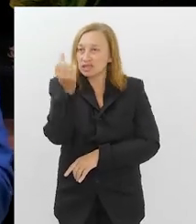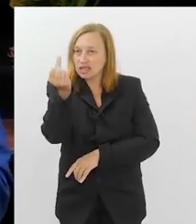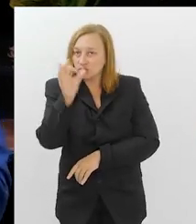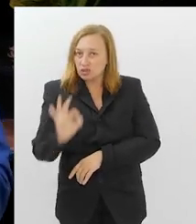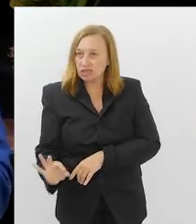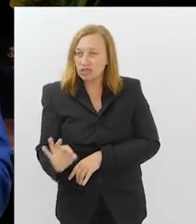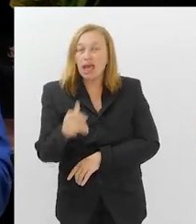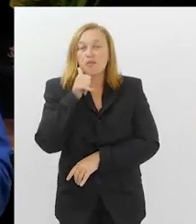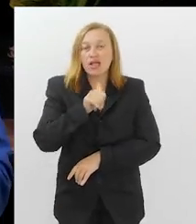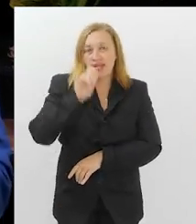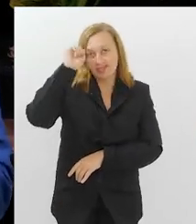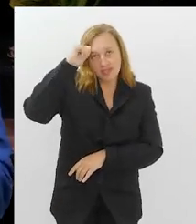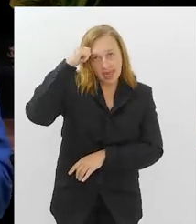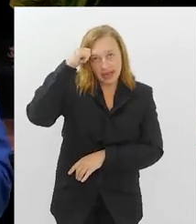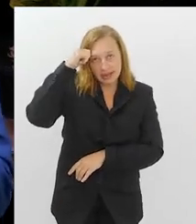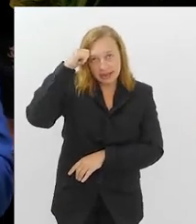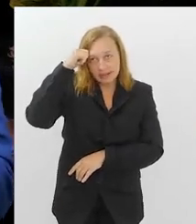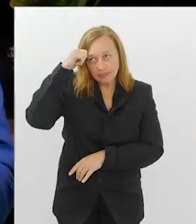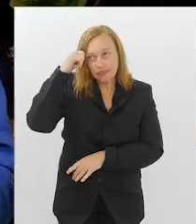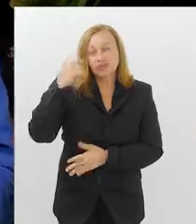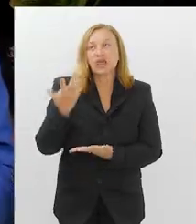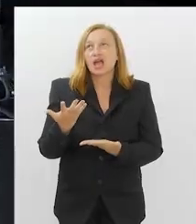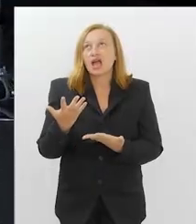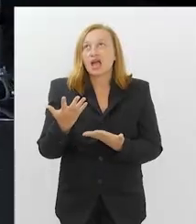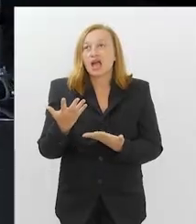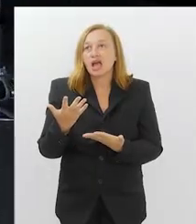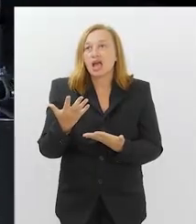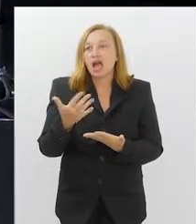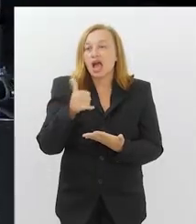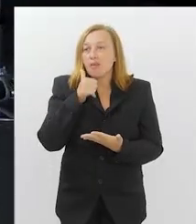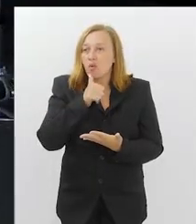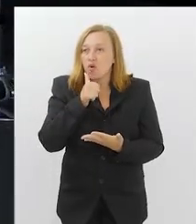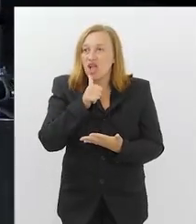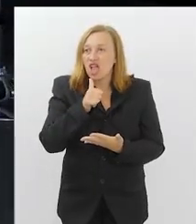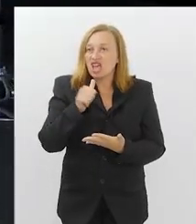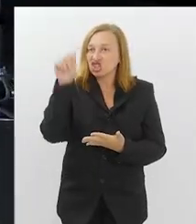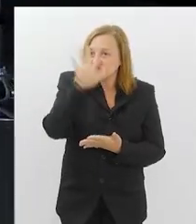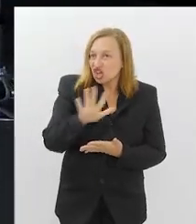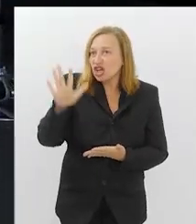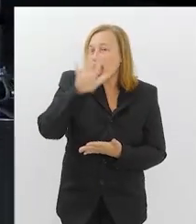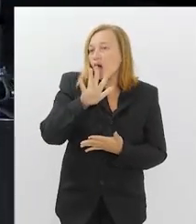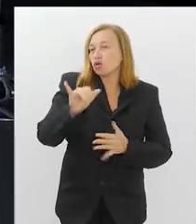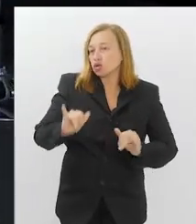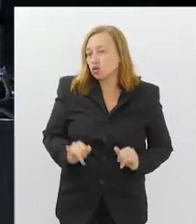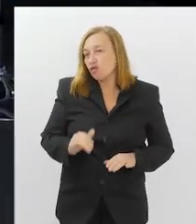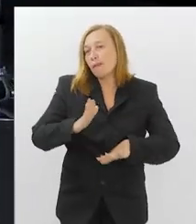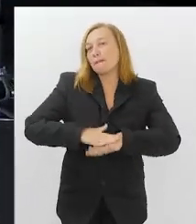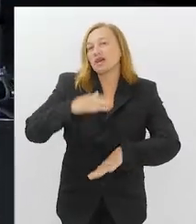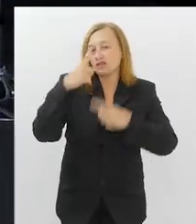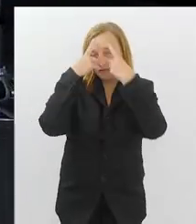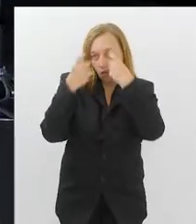65,6%, ou seja, a mulher negra, na mulher como um todo, é a que sofre